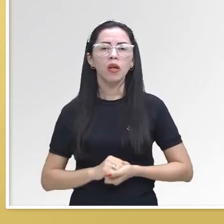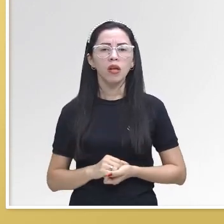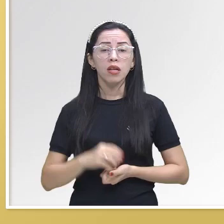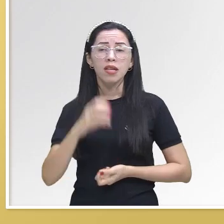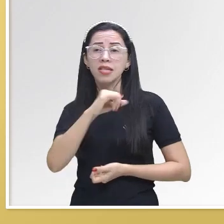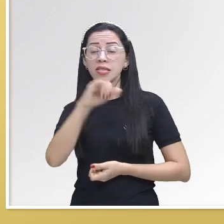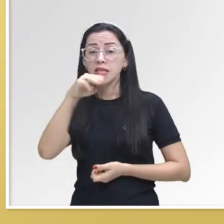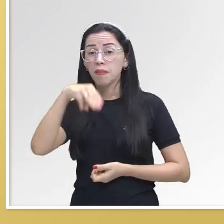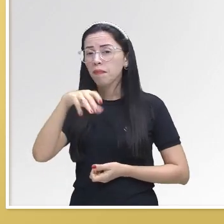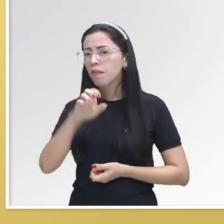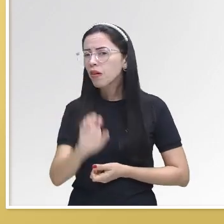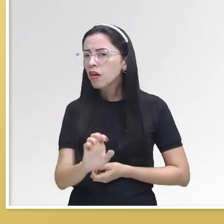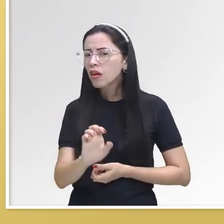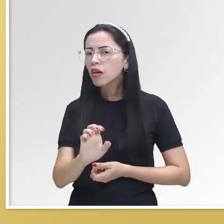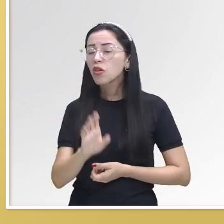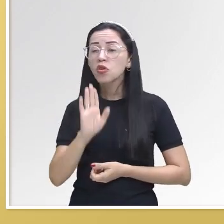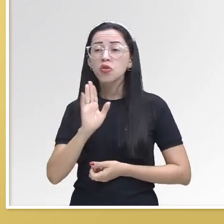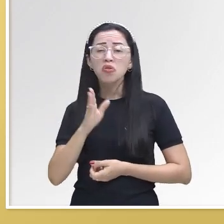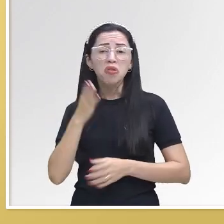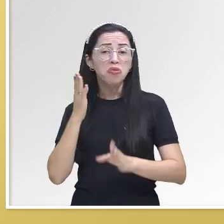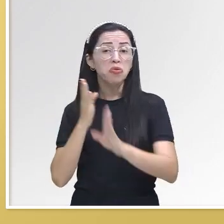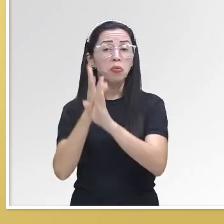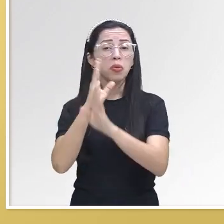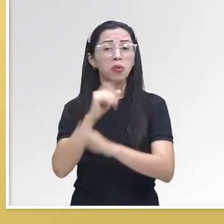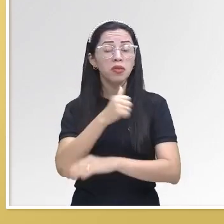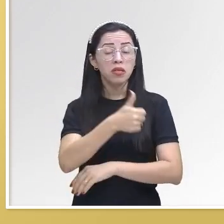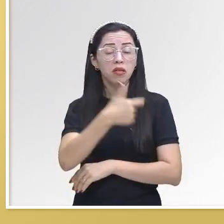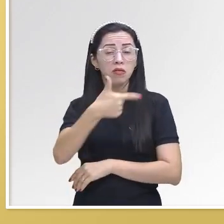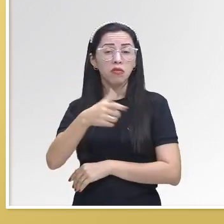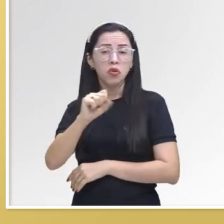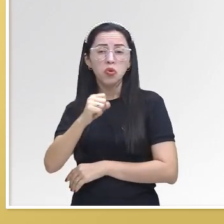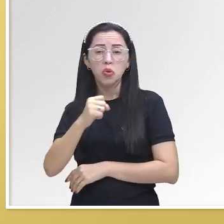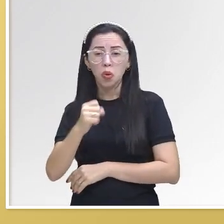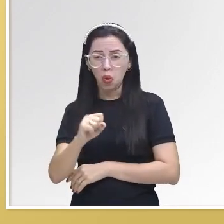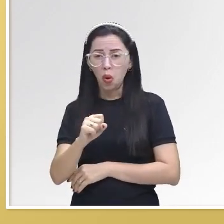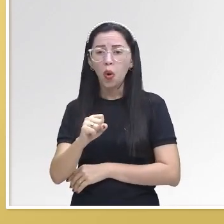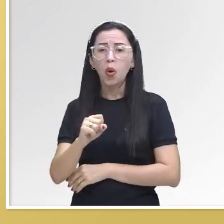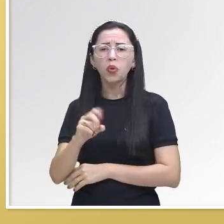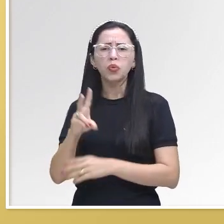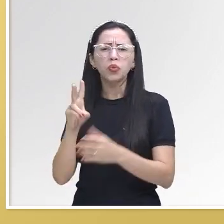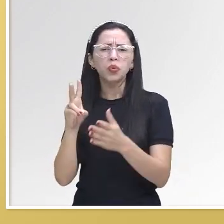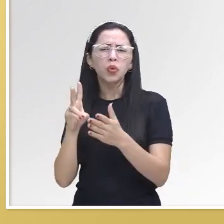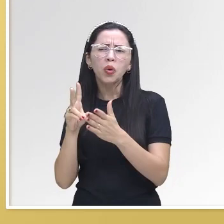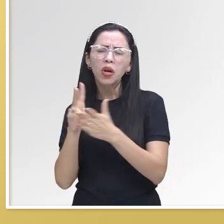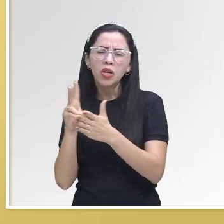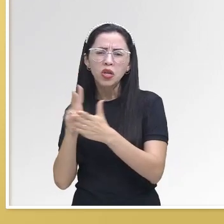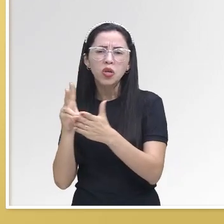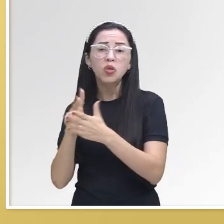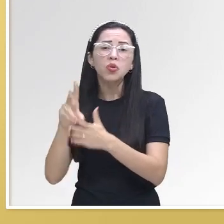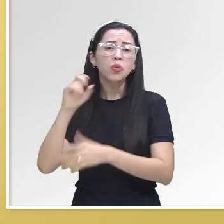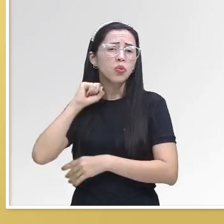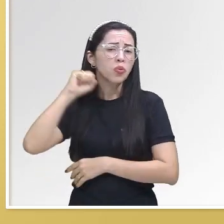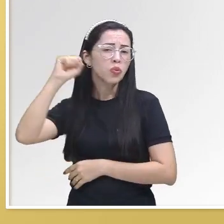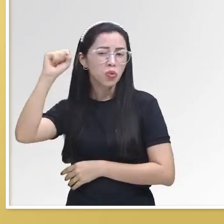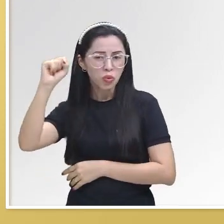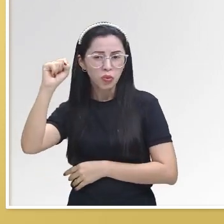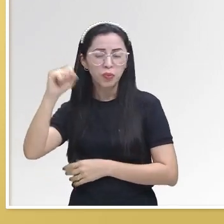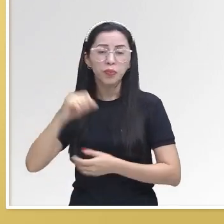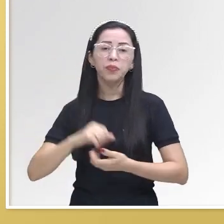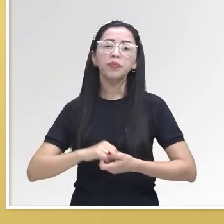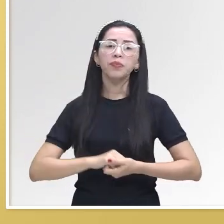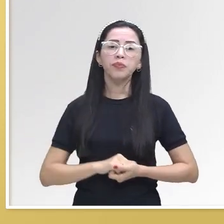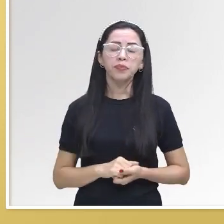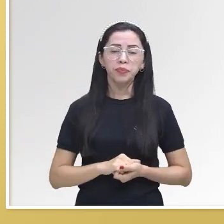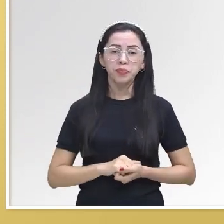sigla, foram 128 casos de suicídio entre os indígenas no ano de 2017, não faz muito tempo.